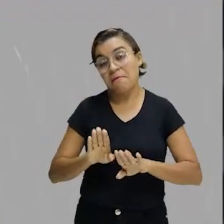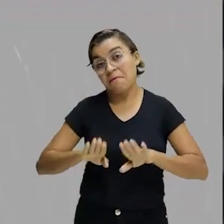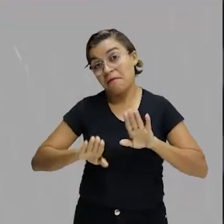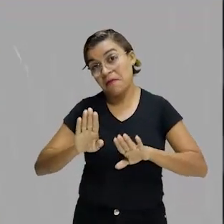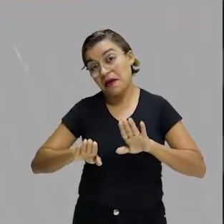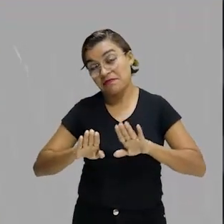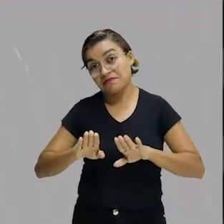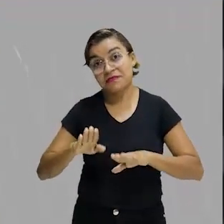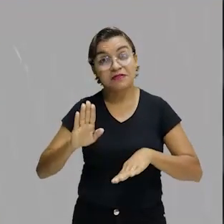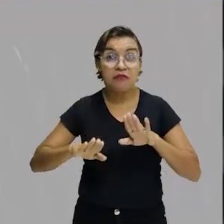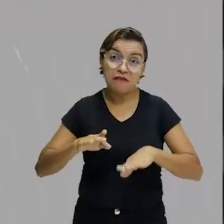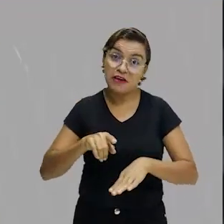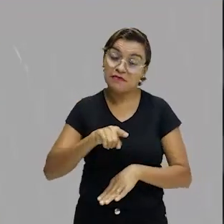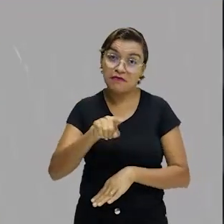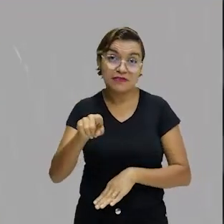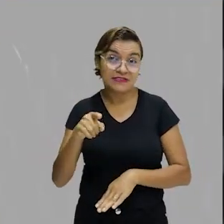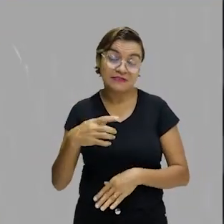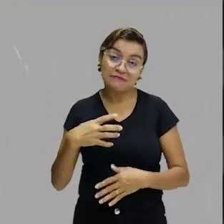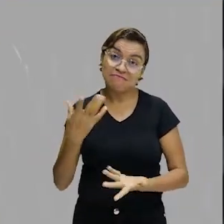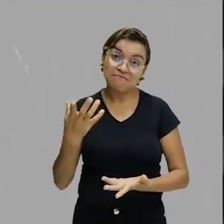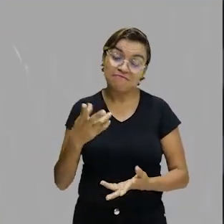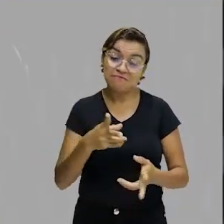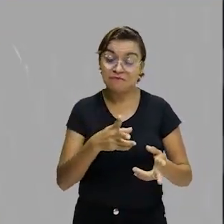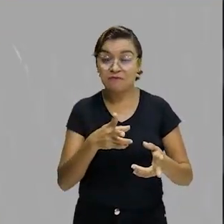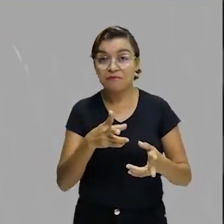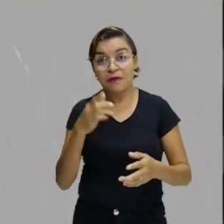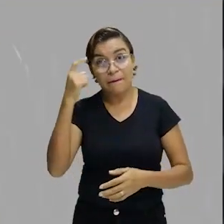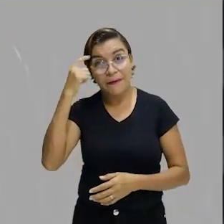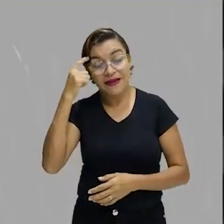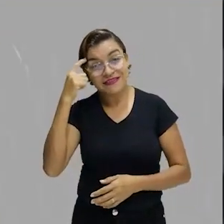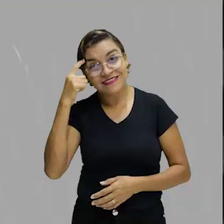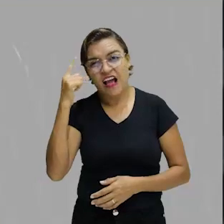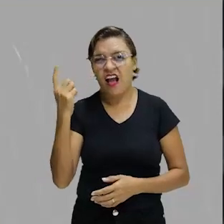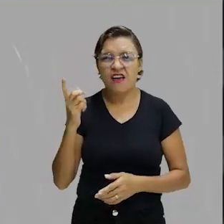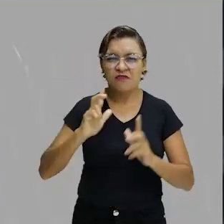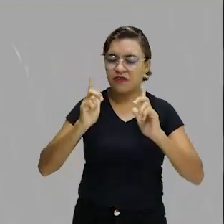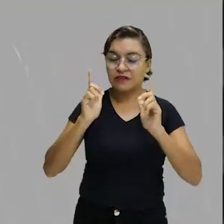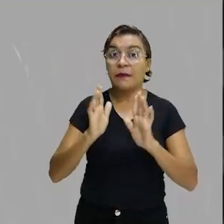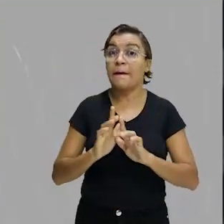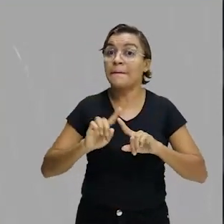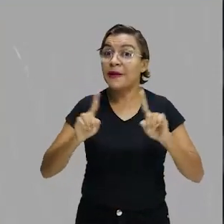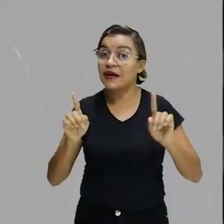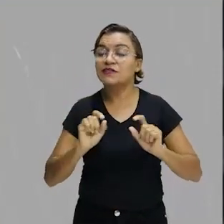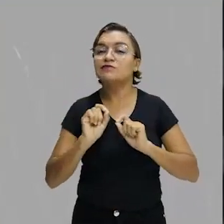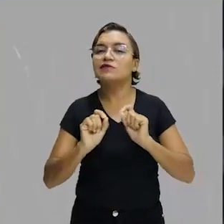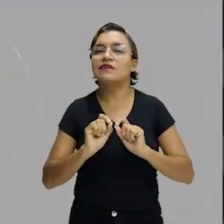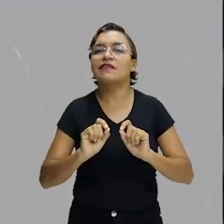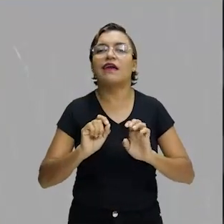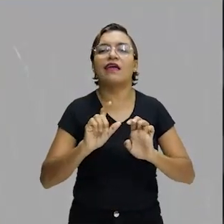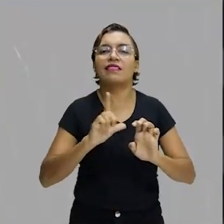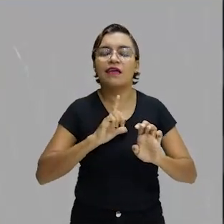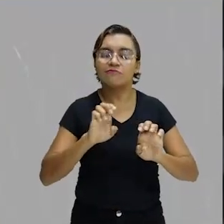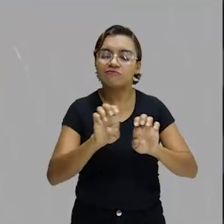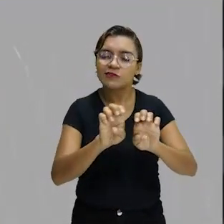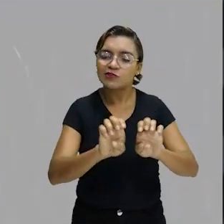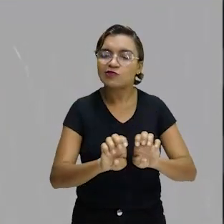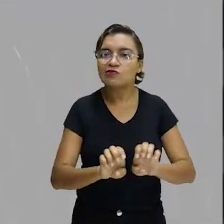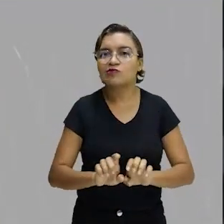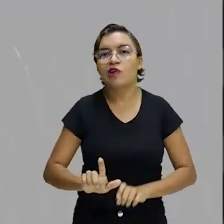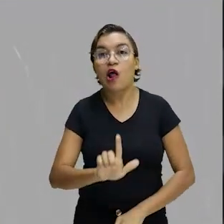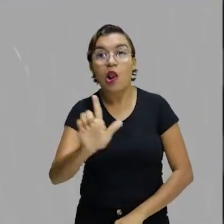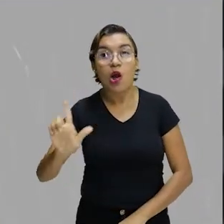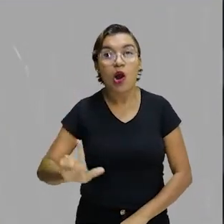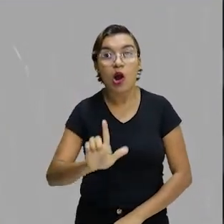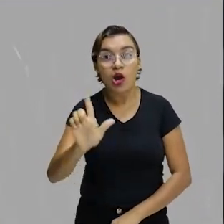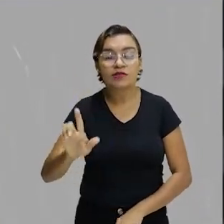divertido, mas quando a gente vai pegando ali o gosto do estudo, da análise aí, dessa estrutura lógica, nós vamos falar de lógica e fazer